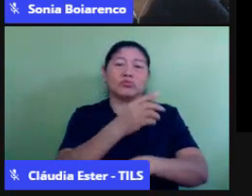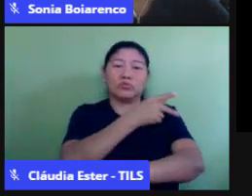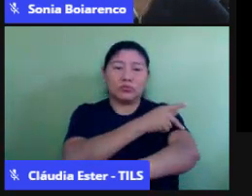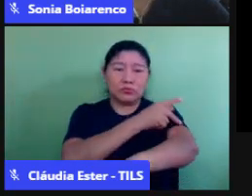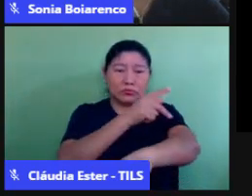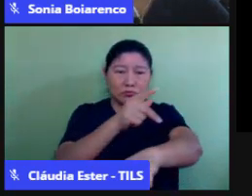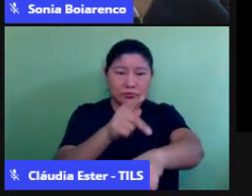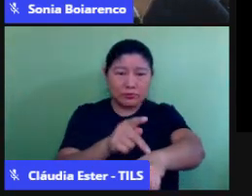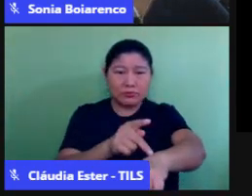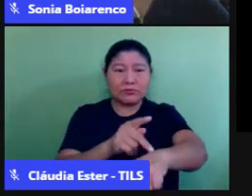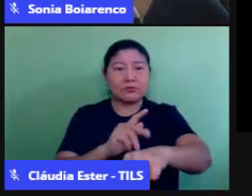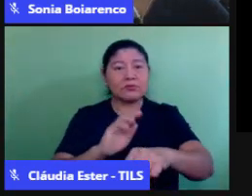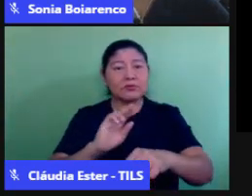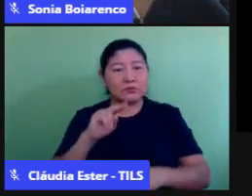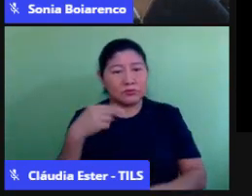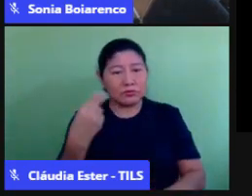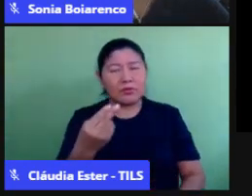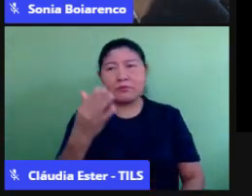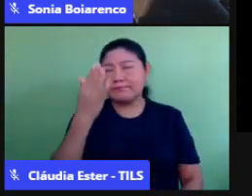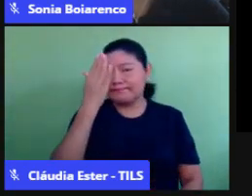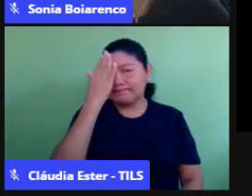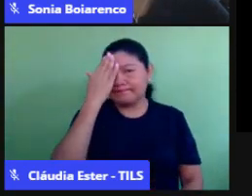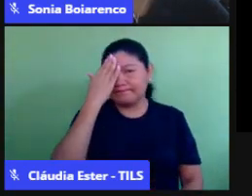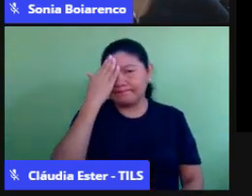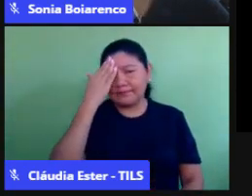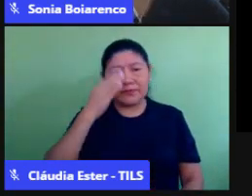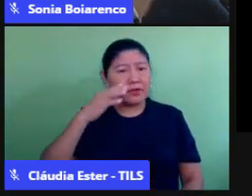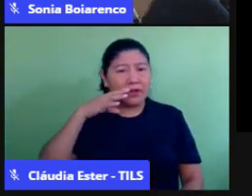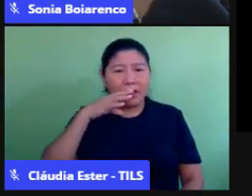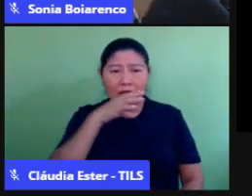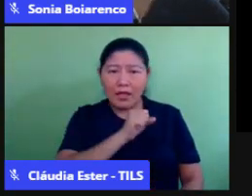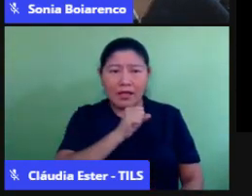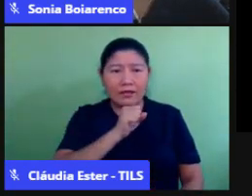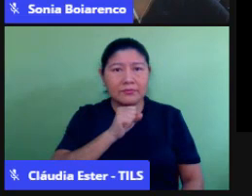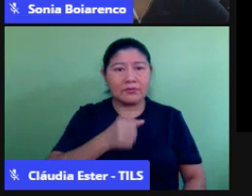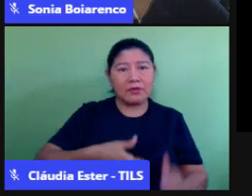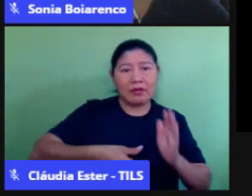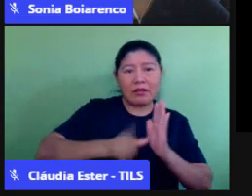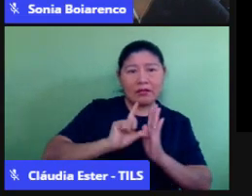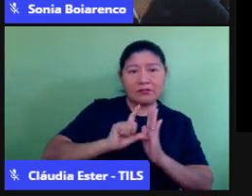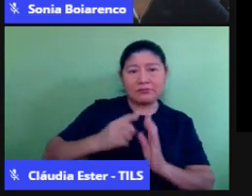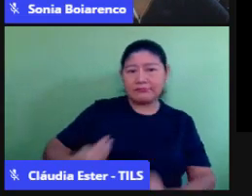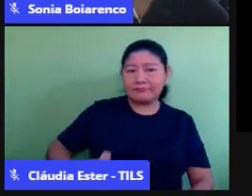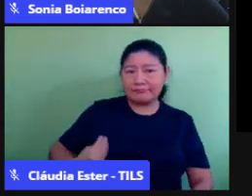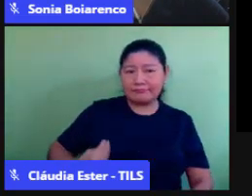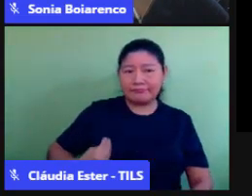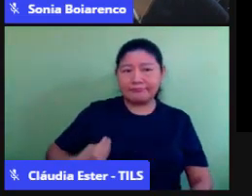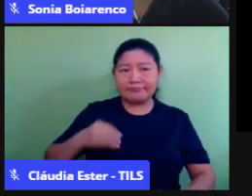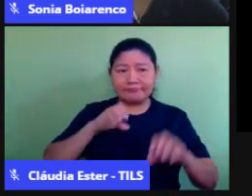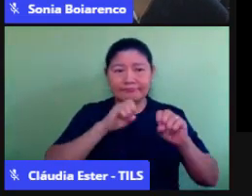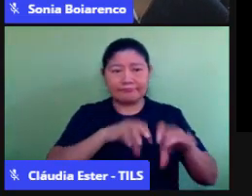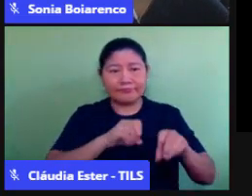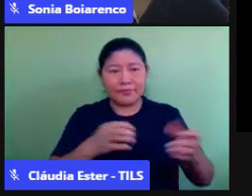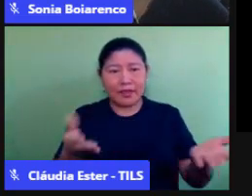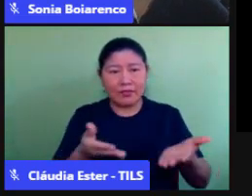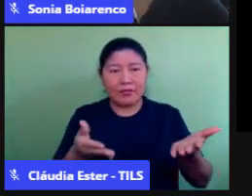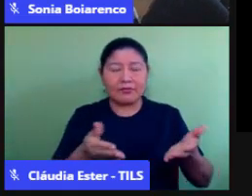todos nós sabíamos que aconteceu de maneira presencial, e agora estamos nesses momentos